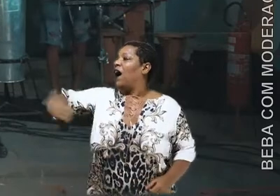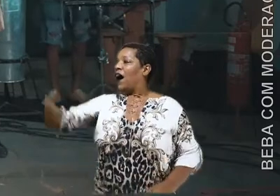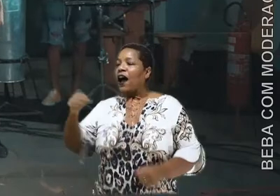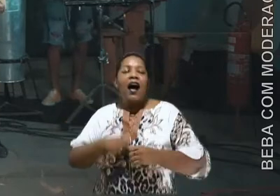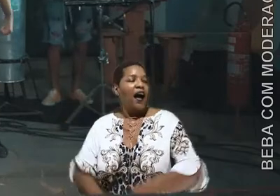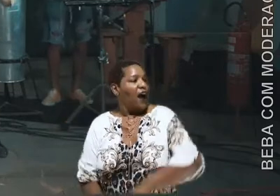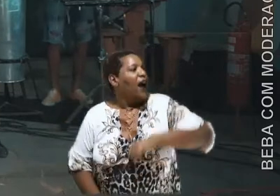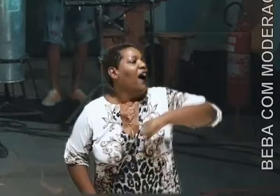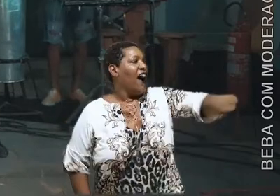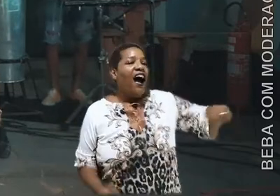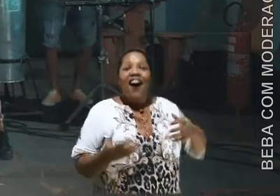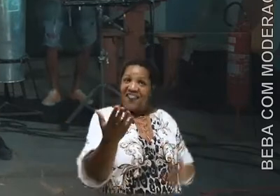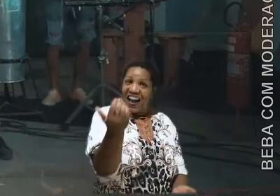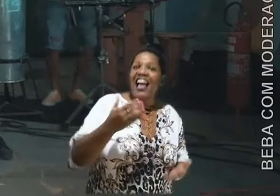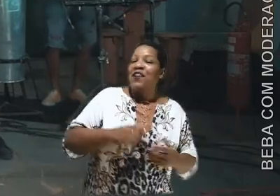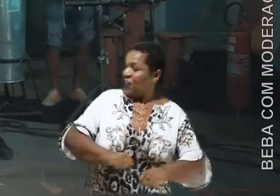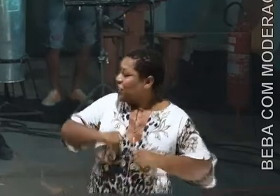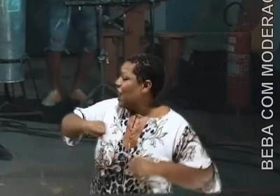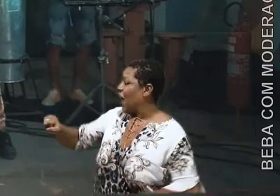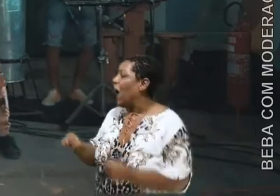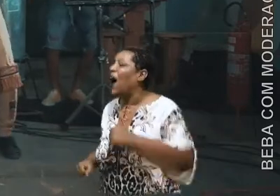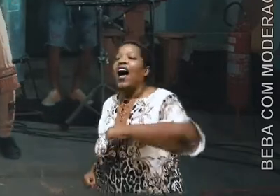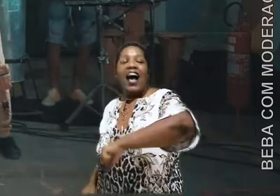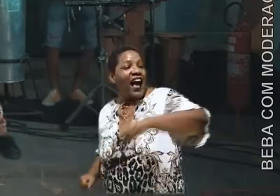E aí já